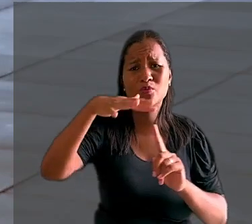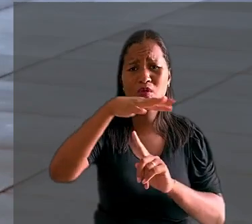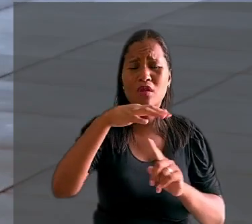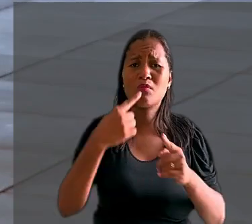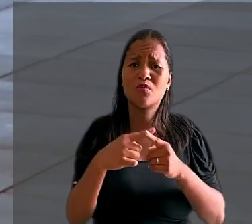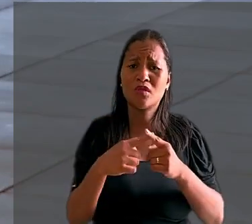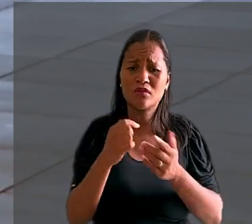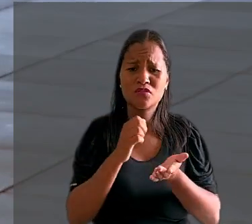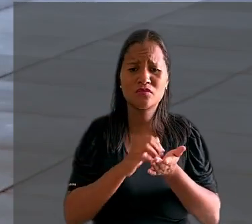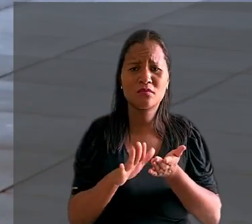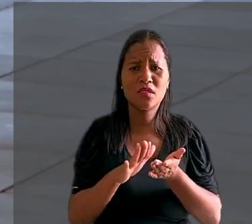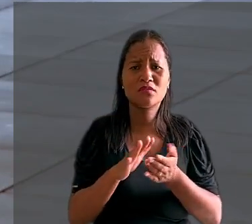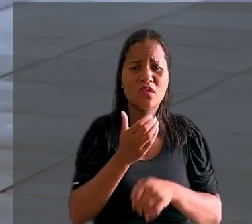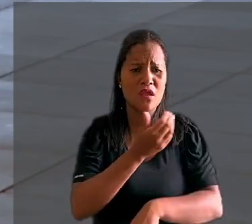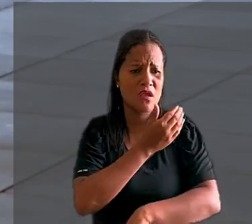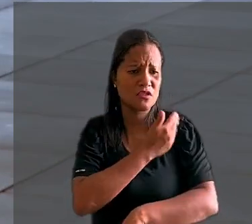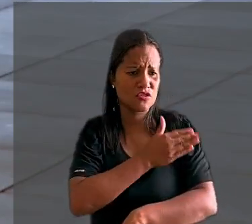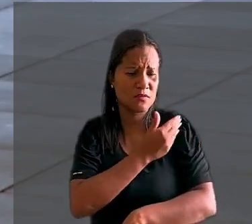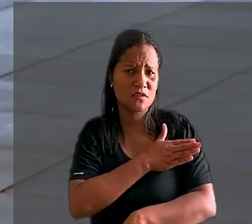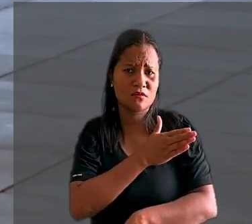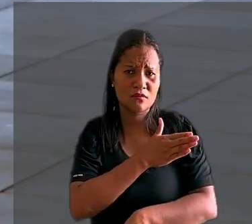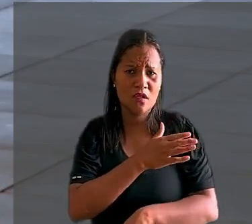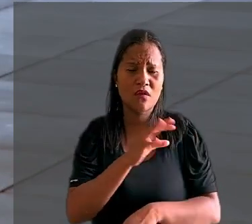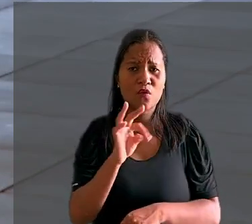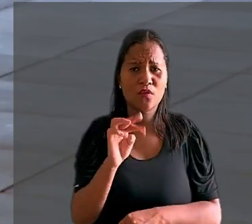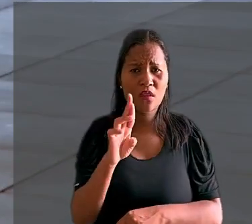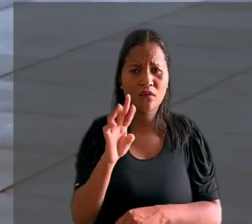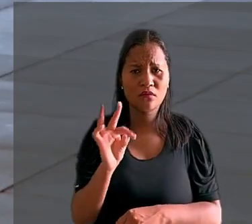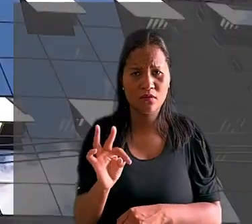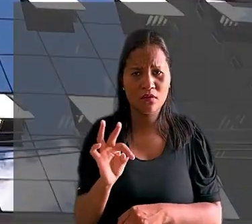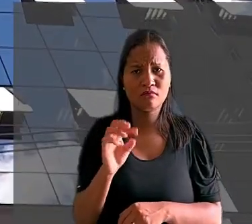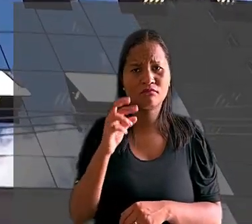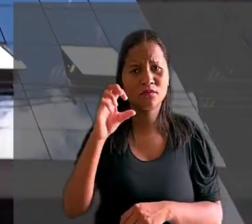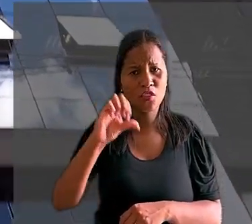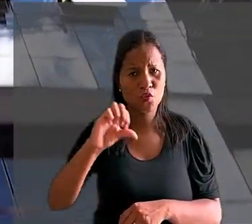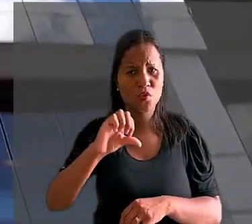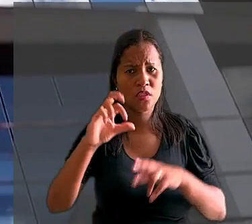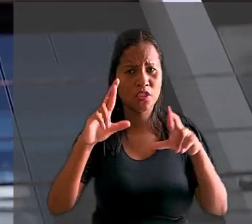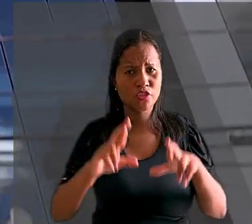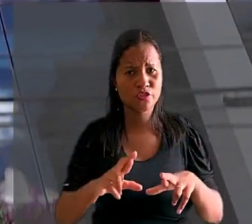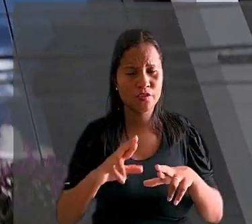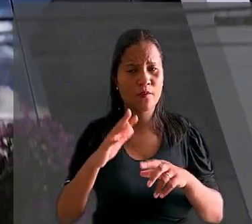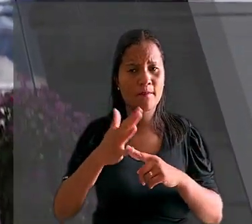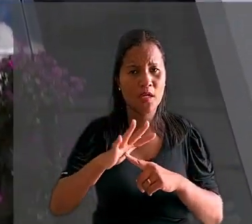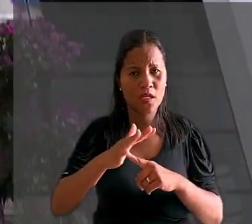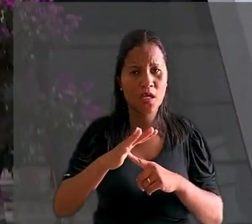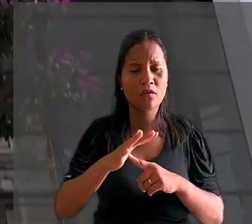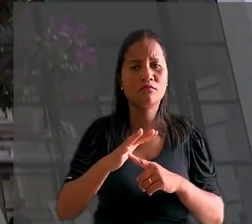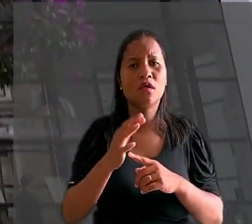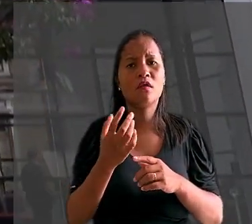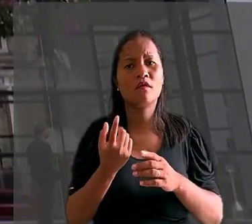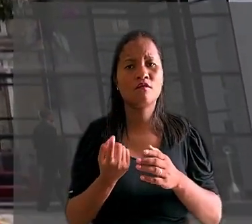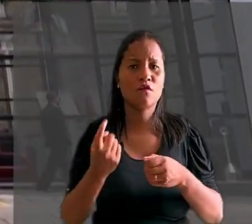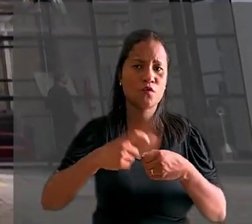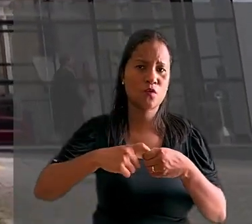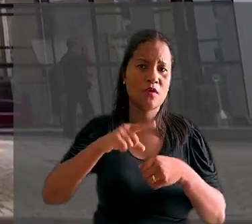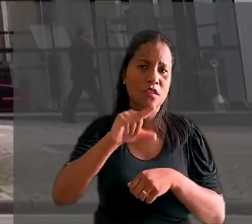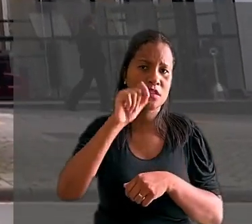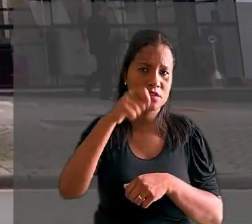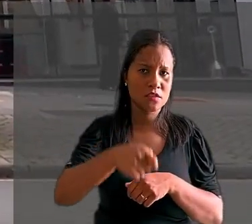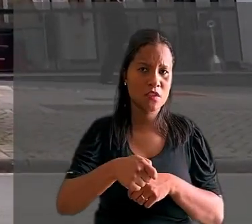por danos morais por entender que a dispensa foi discriminatória. O Tribunal Regional do Trabalho da 9ª Região no